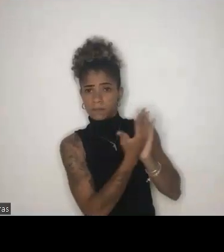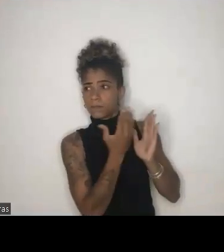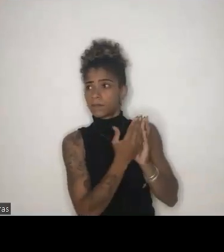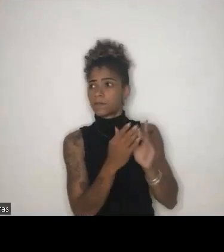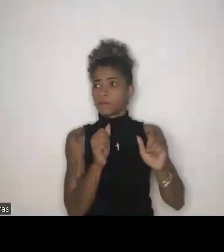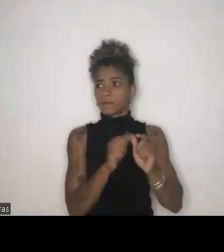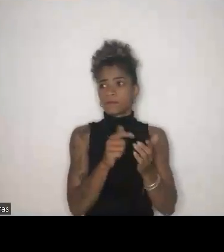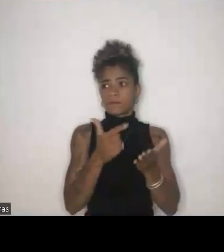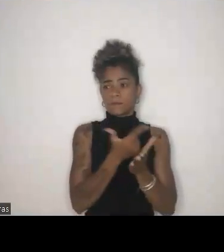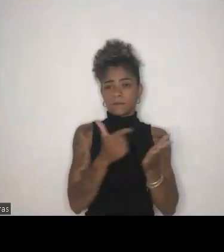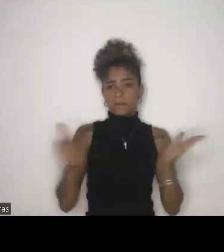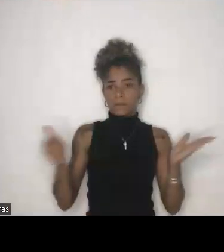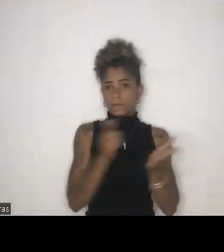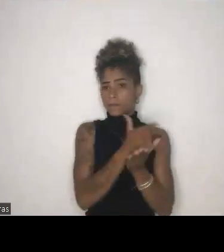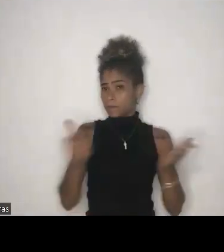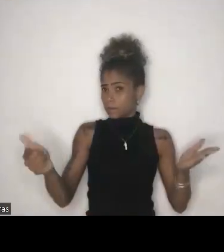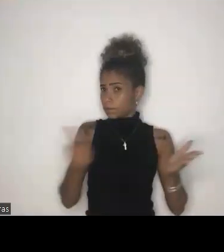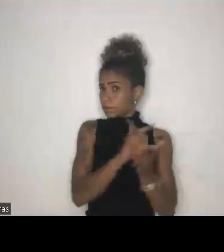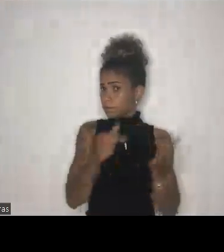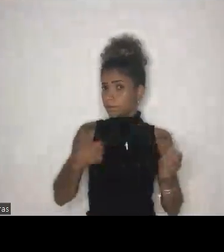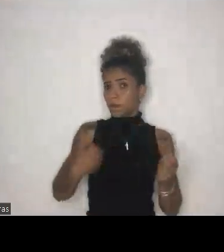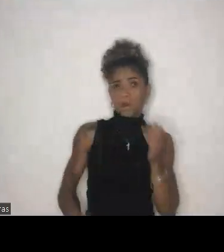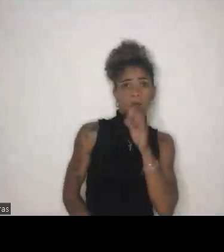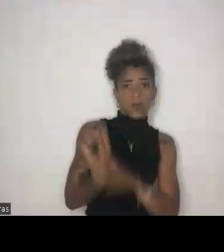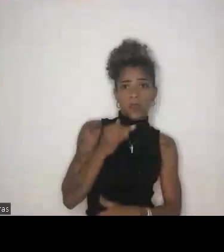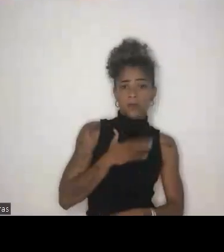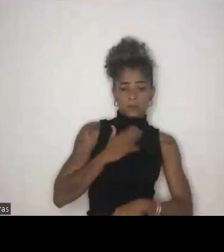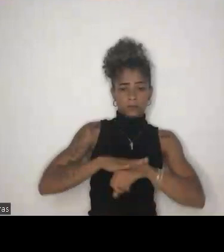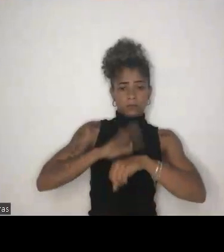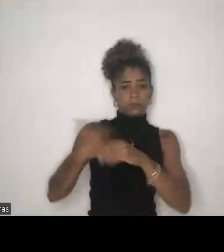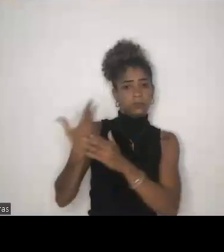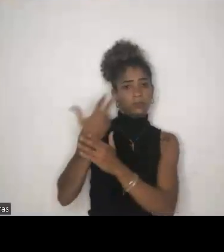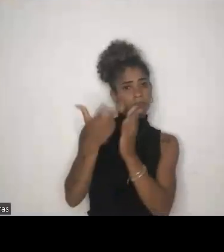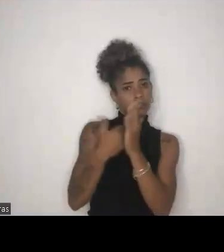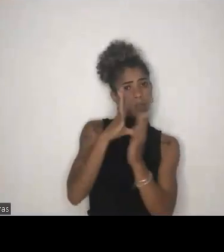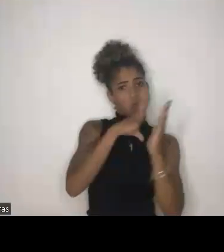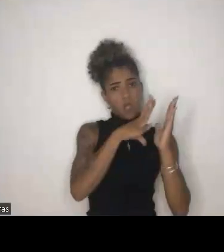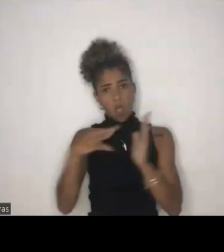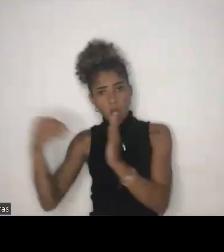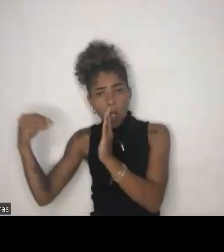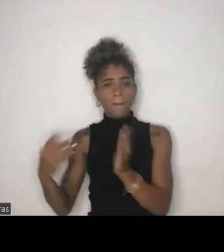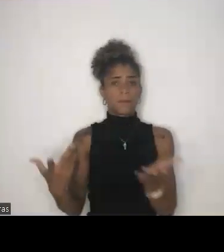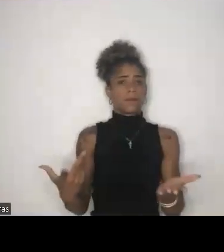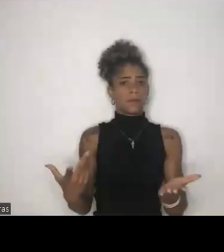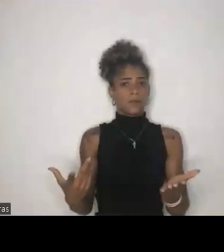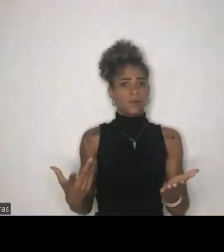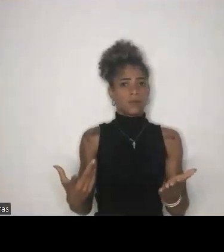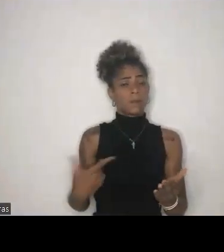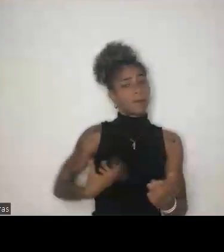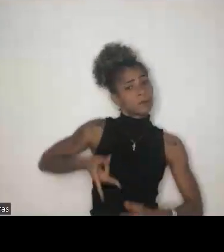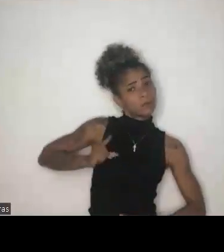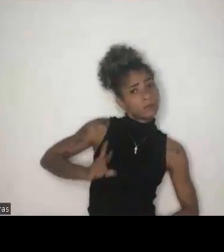esse aqui é um sketchbook que eu faço grafite que eu faço cópias do Caravaggio é para manter